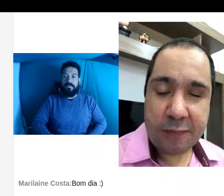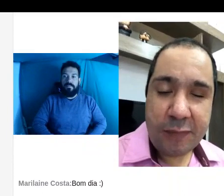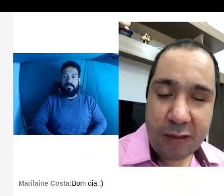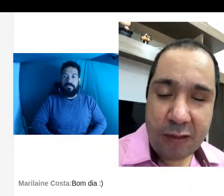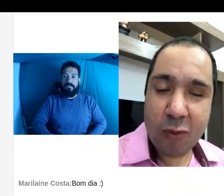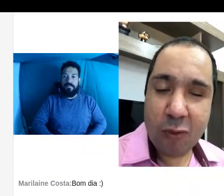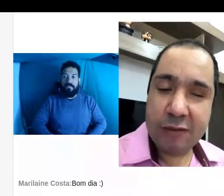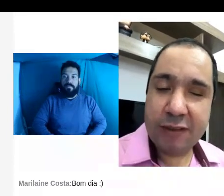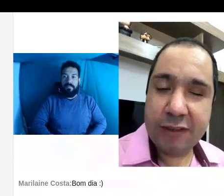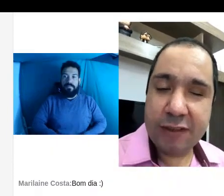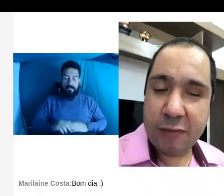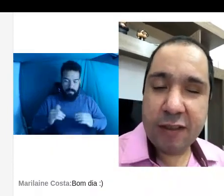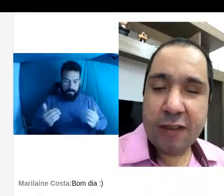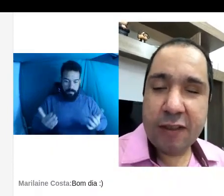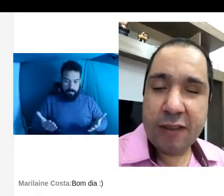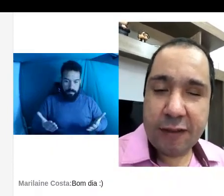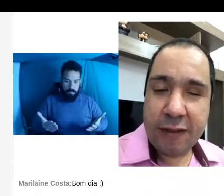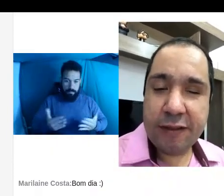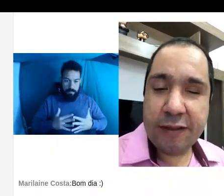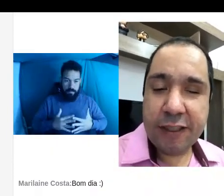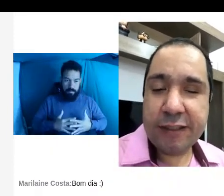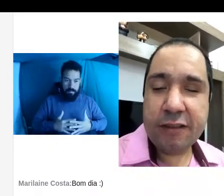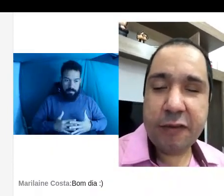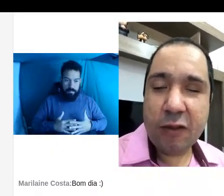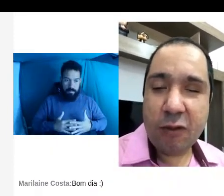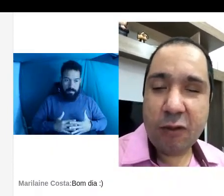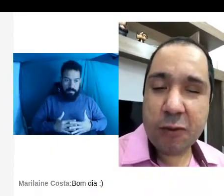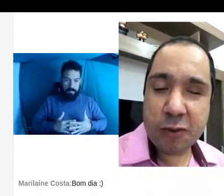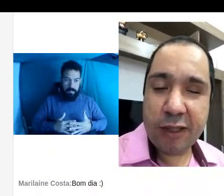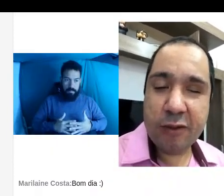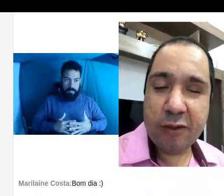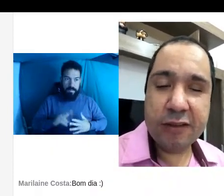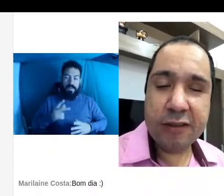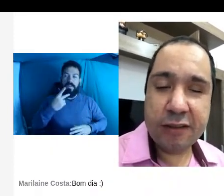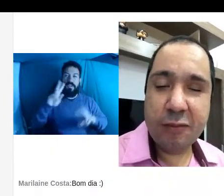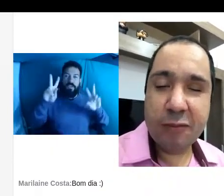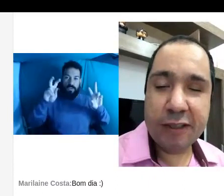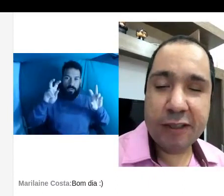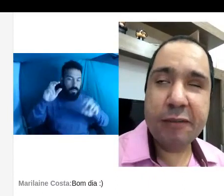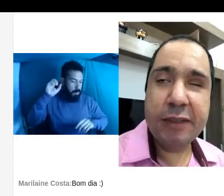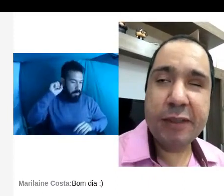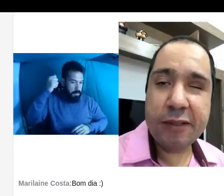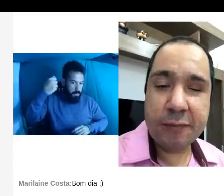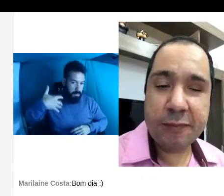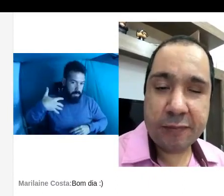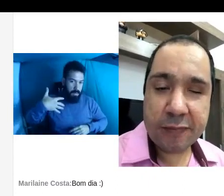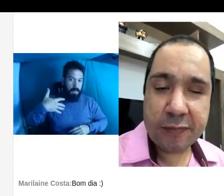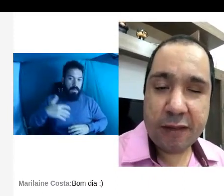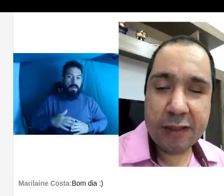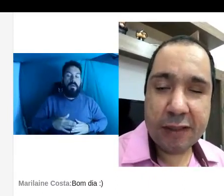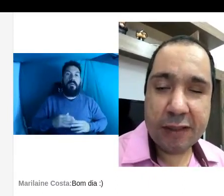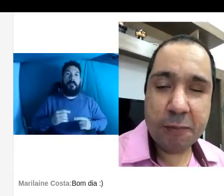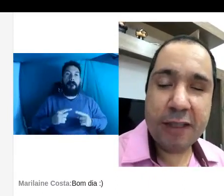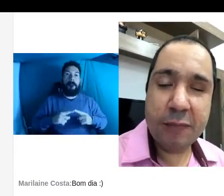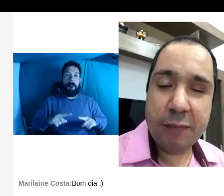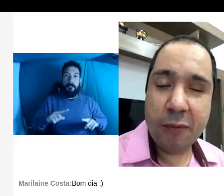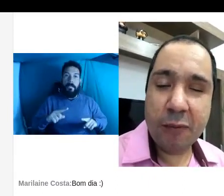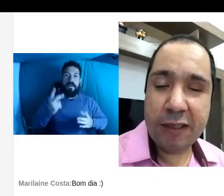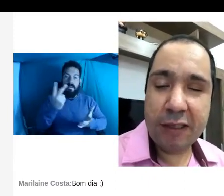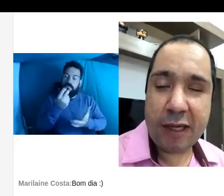Bom, então, já falou um pouco sobre a descrição aqui no cenário, mas é sempre bom